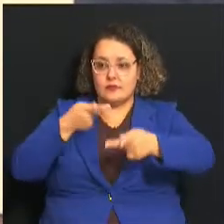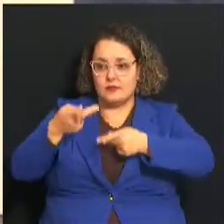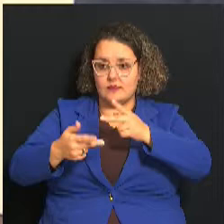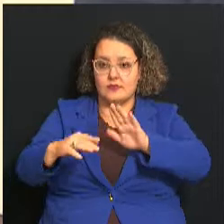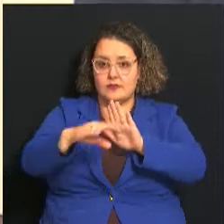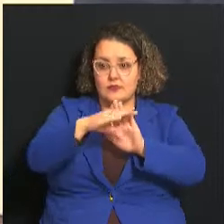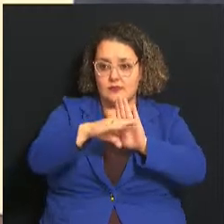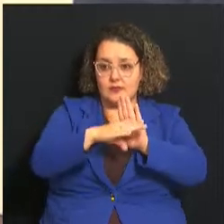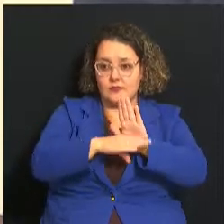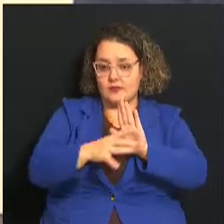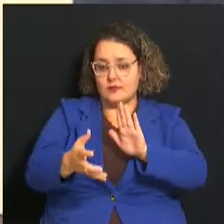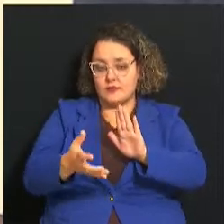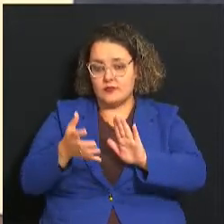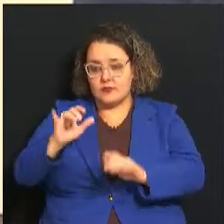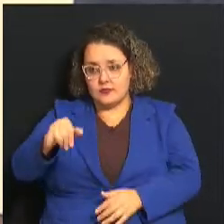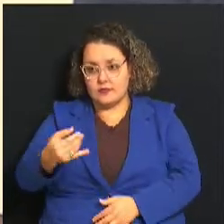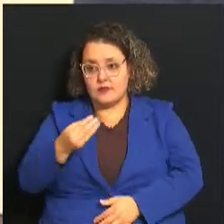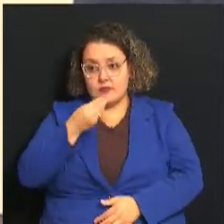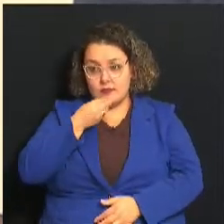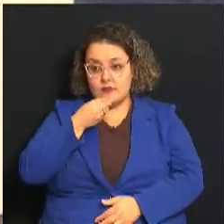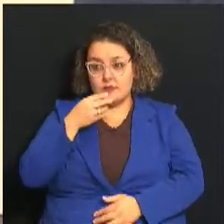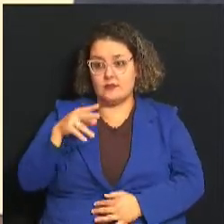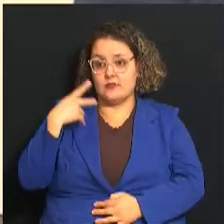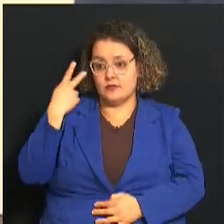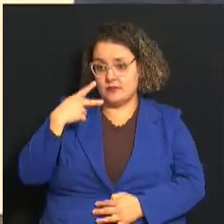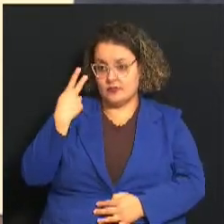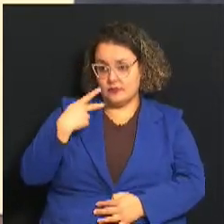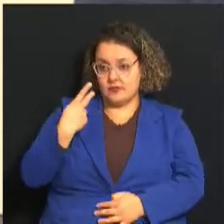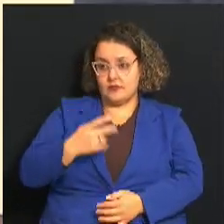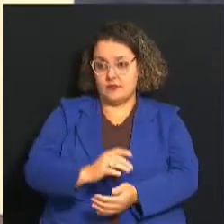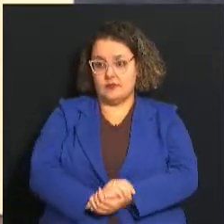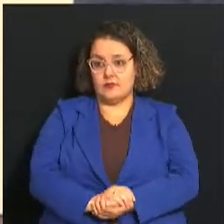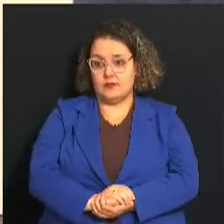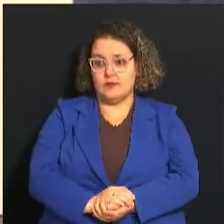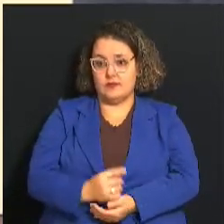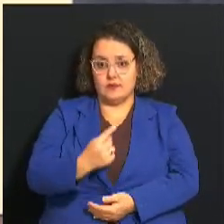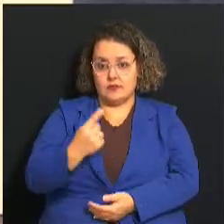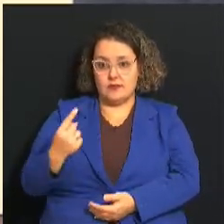já queria aproveitar a presença dos vereadores para que cada um deles